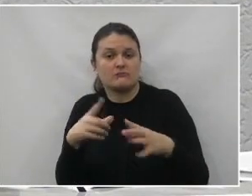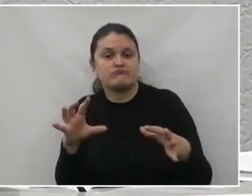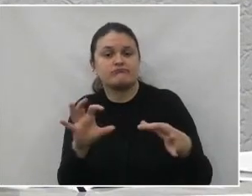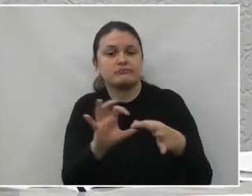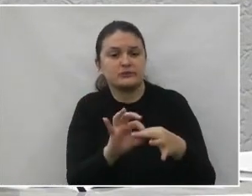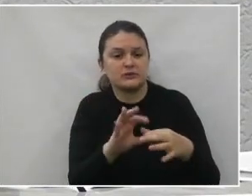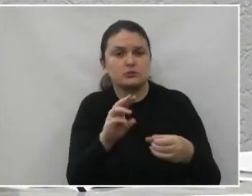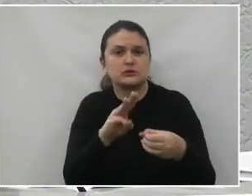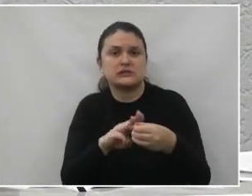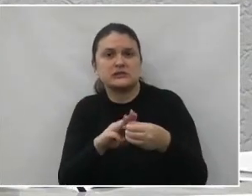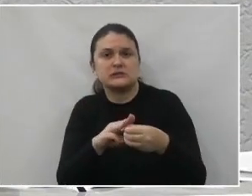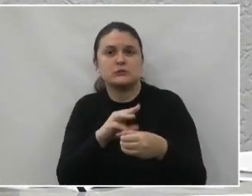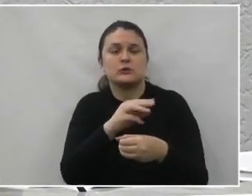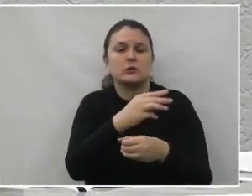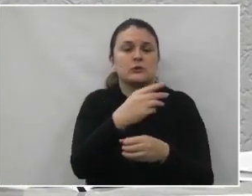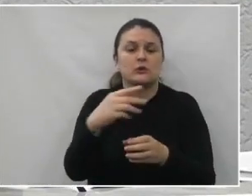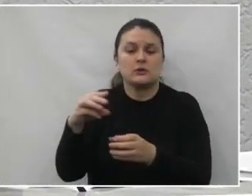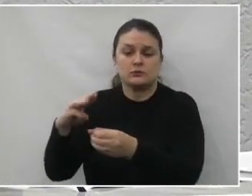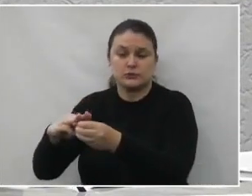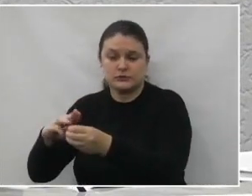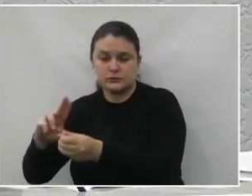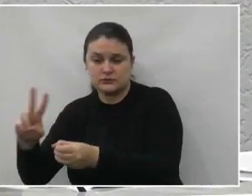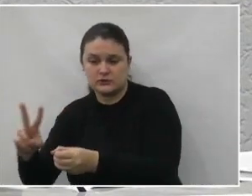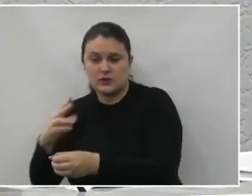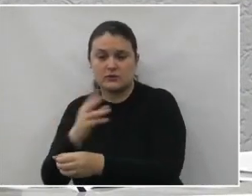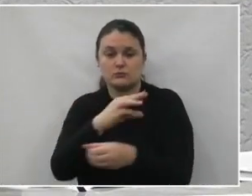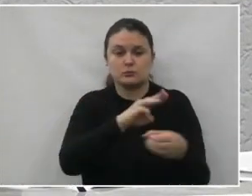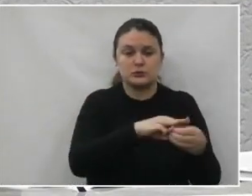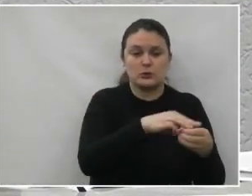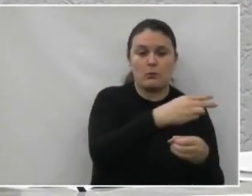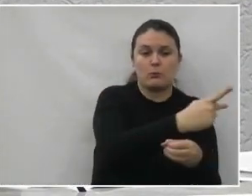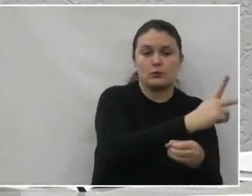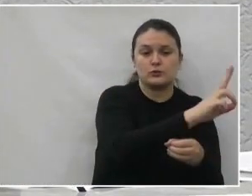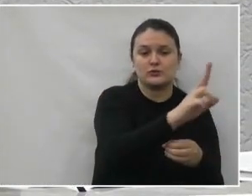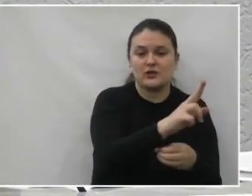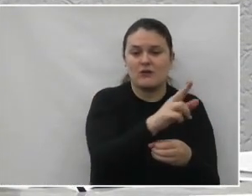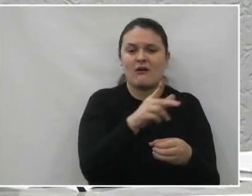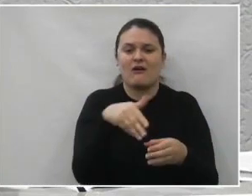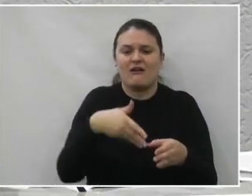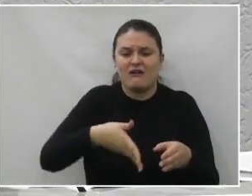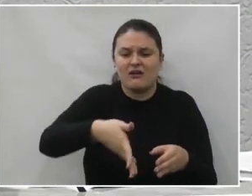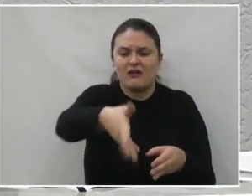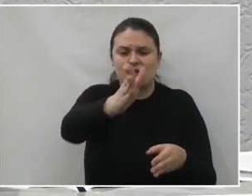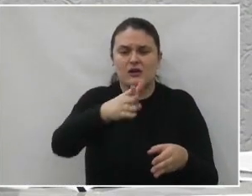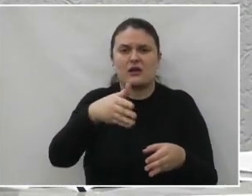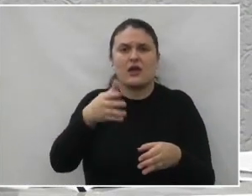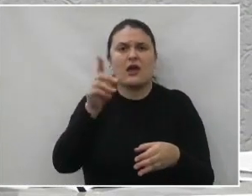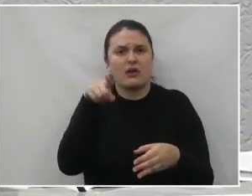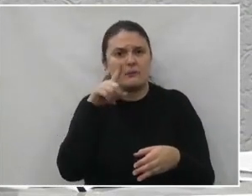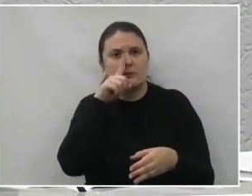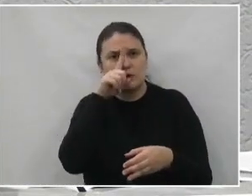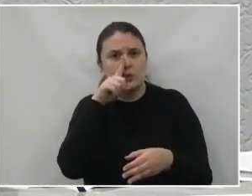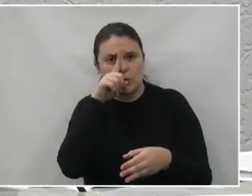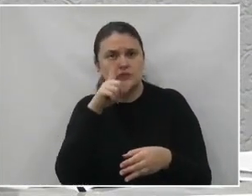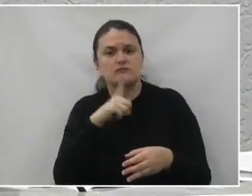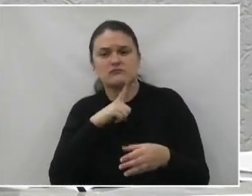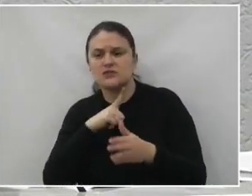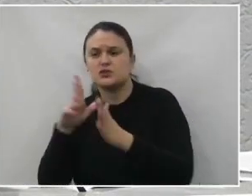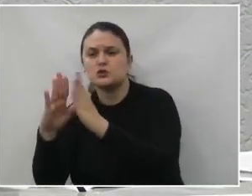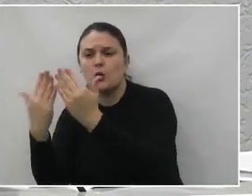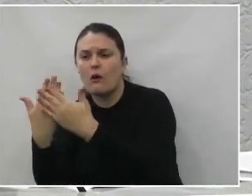municípios de União da Vitória e Porto União. Ainda existem na região diversos estabelecimentos comerciais, instituições de